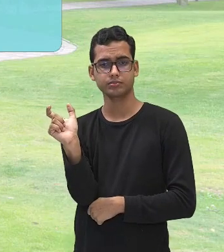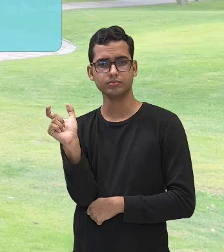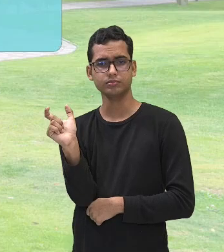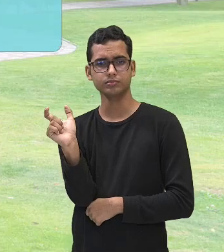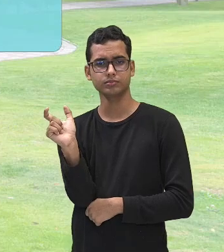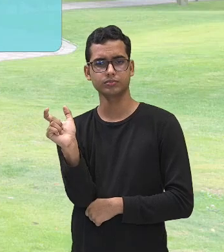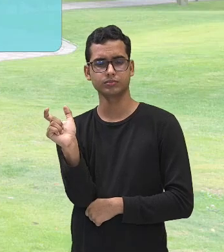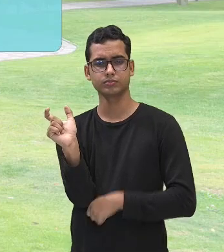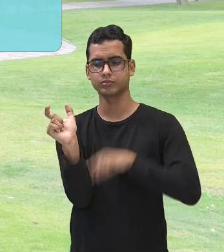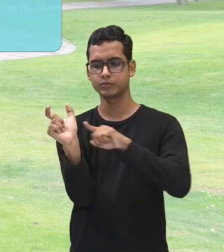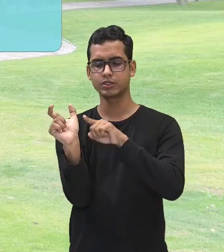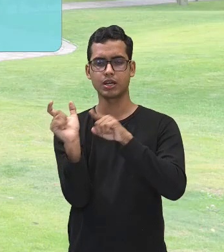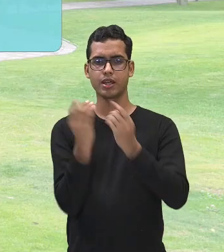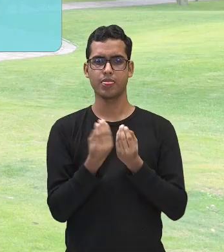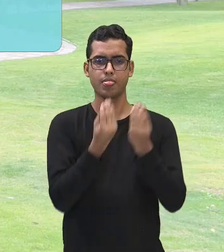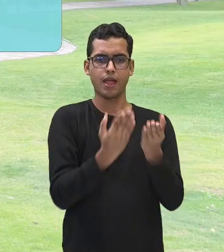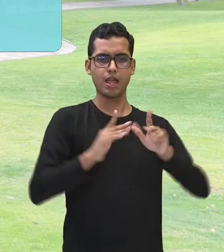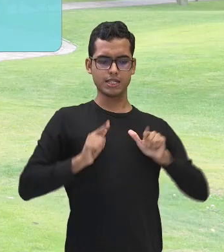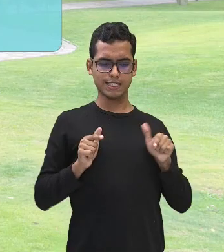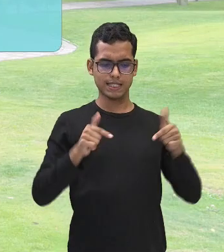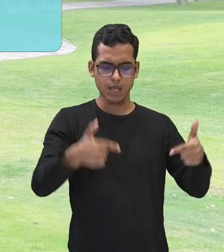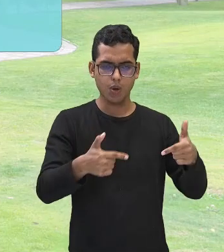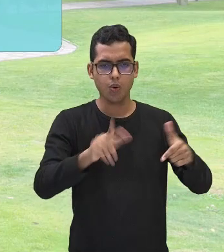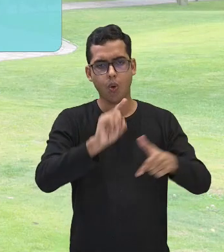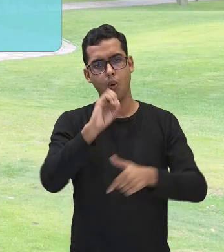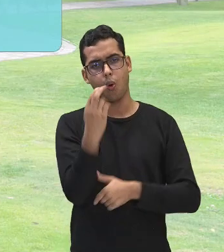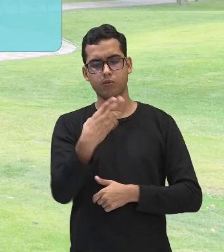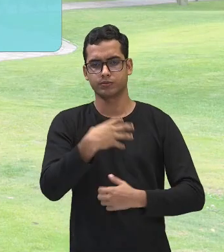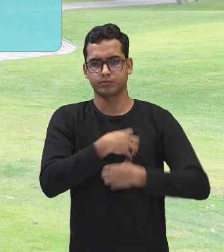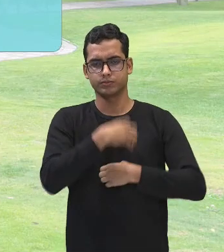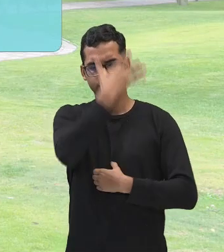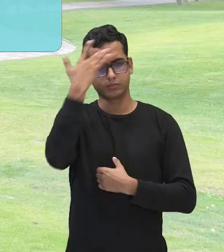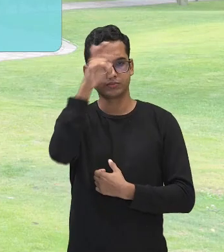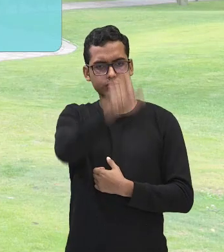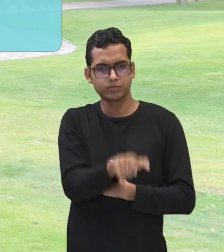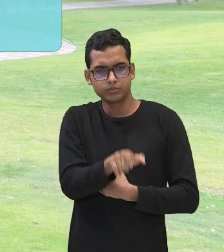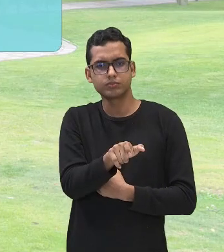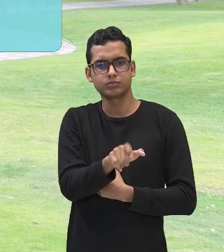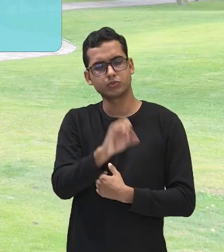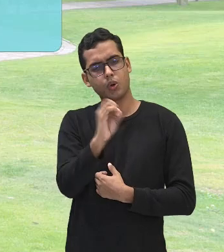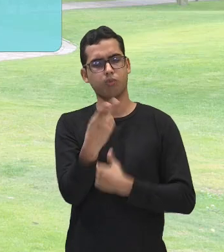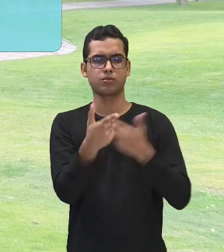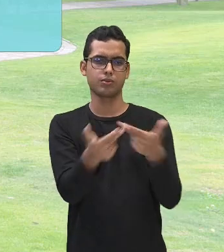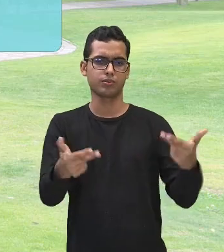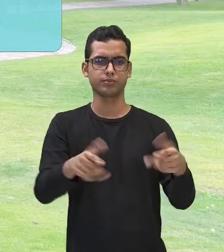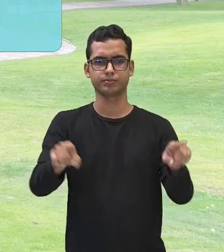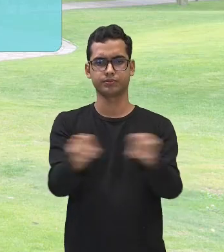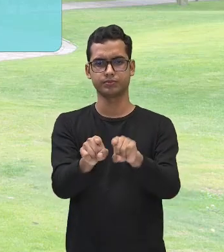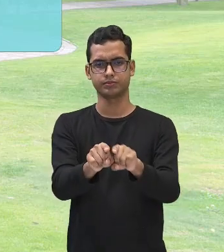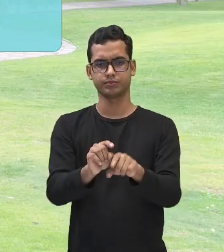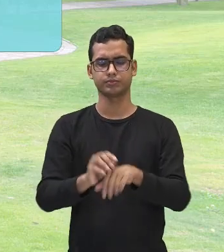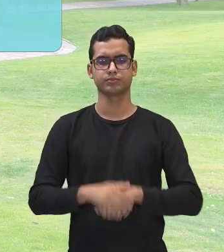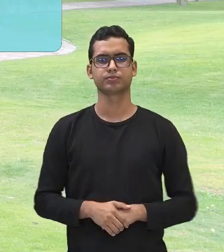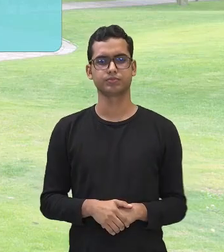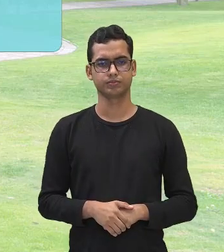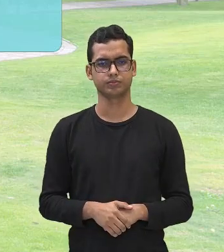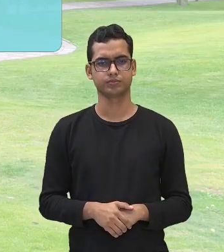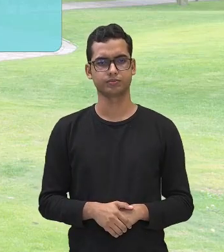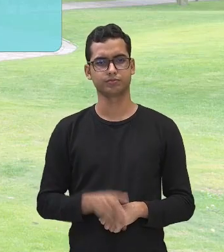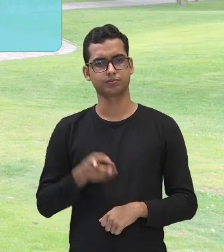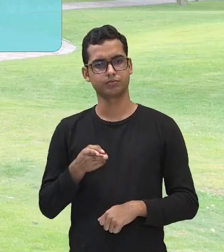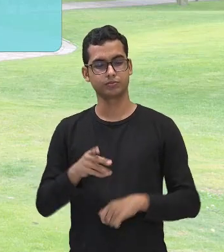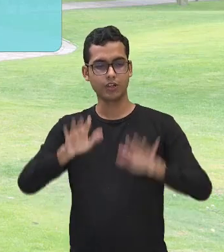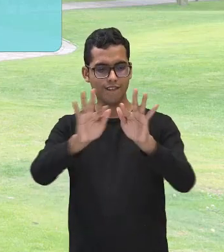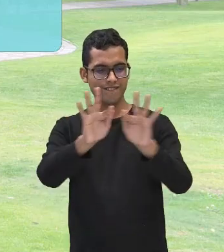ação ou estado de uma pessoa ou coisa. Então, dentro de uma frase, sempre tem uma palavrinha que